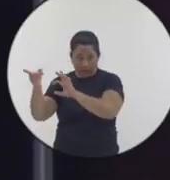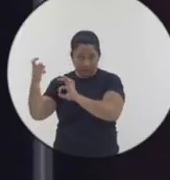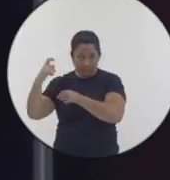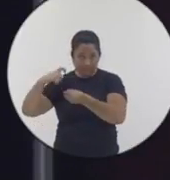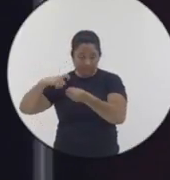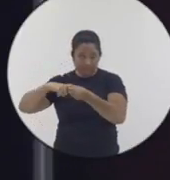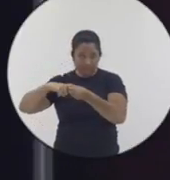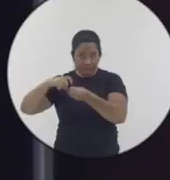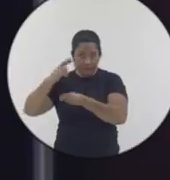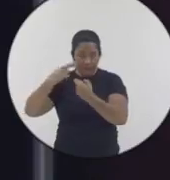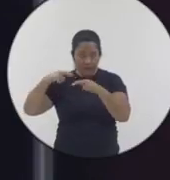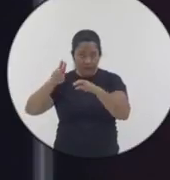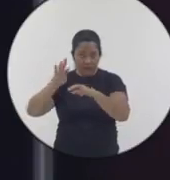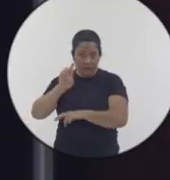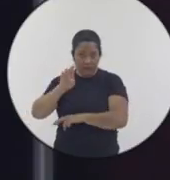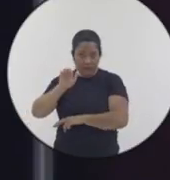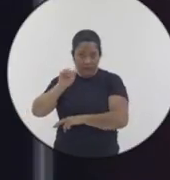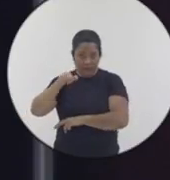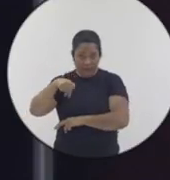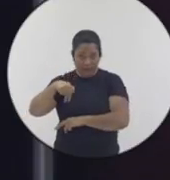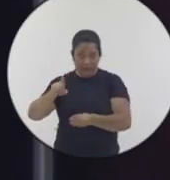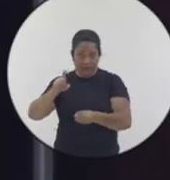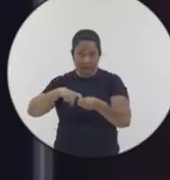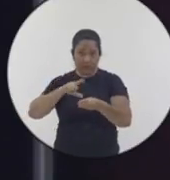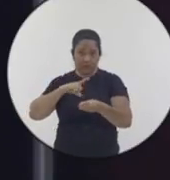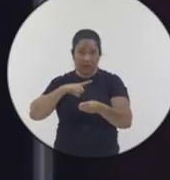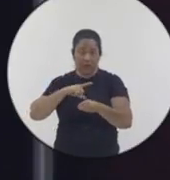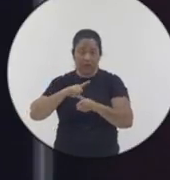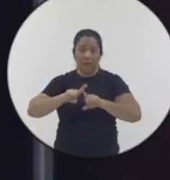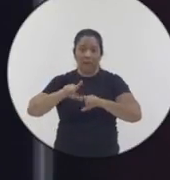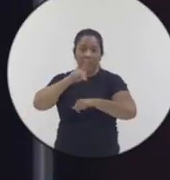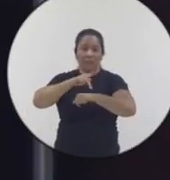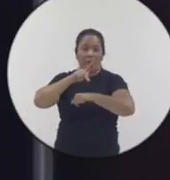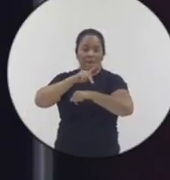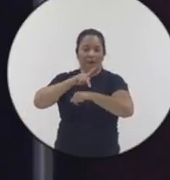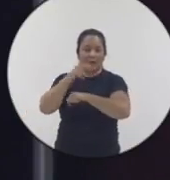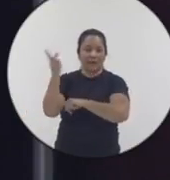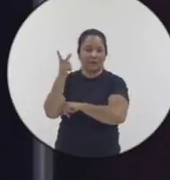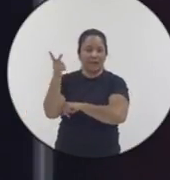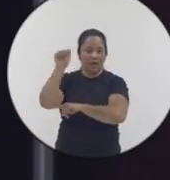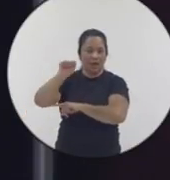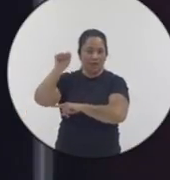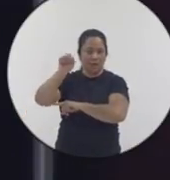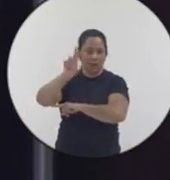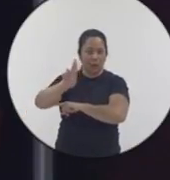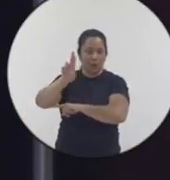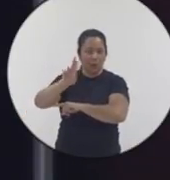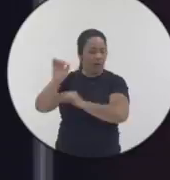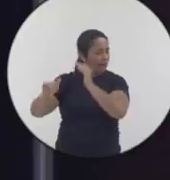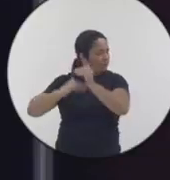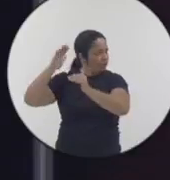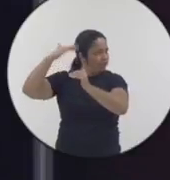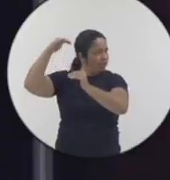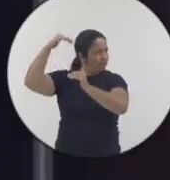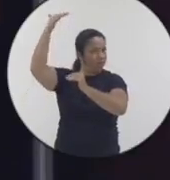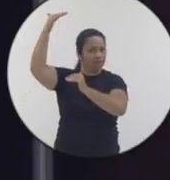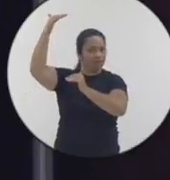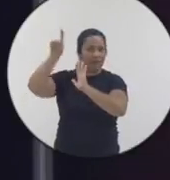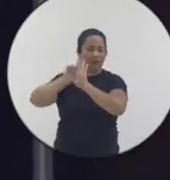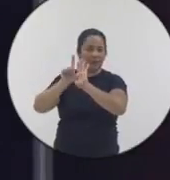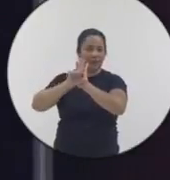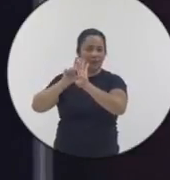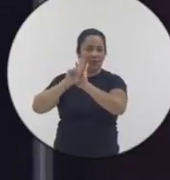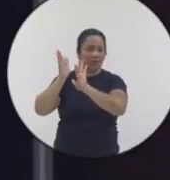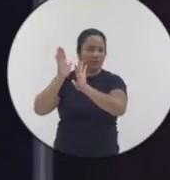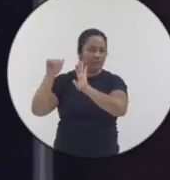Brasil tem orgulho de estar afiliada, mas que nos países deles nós já temos avanço. Temos legislação que fala que a gente precisa e